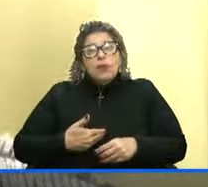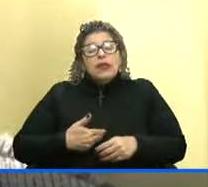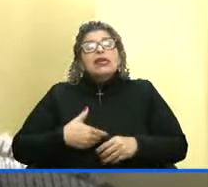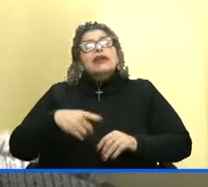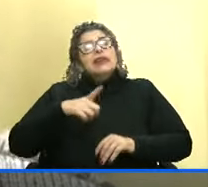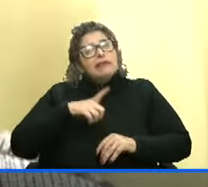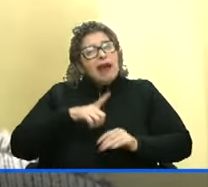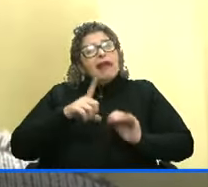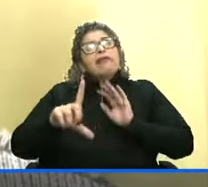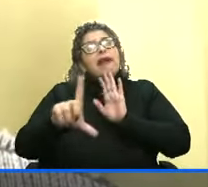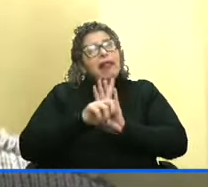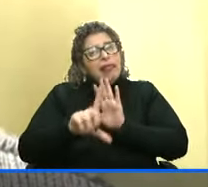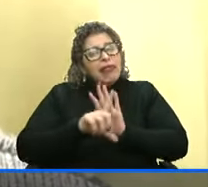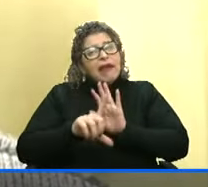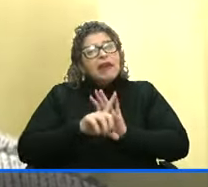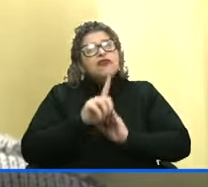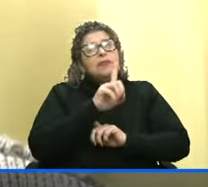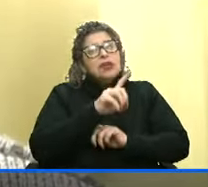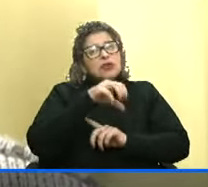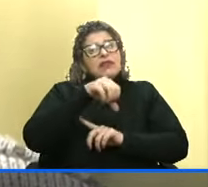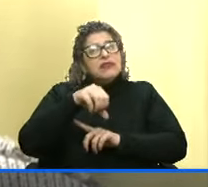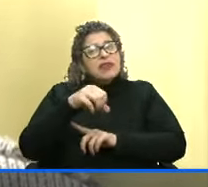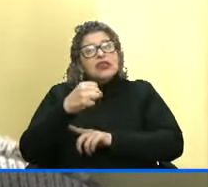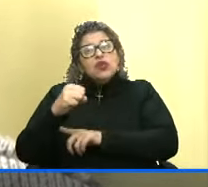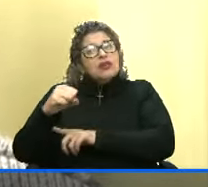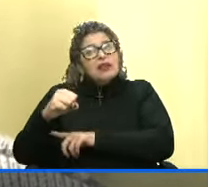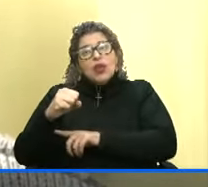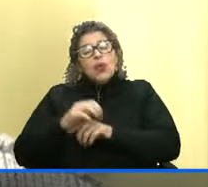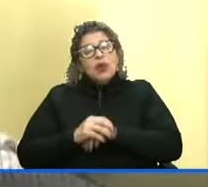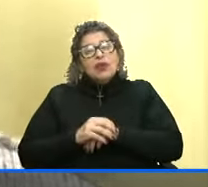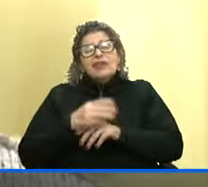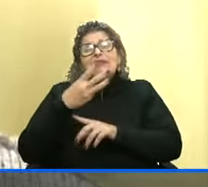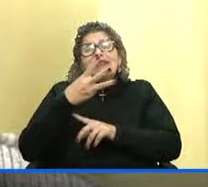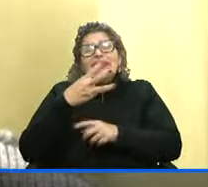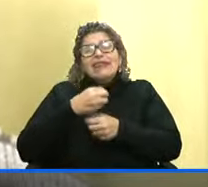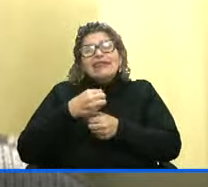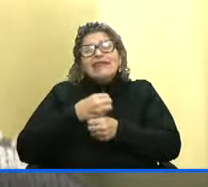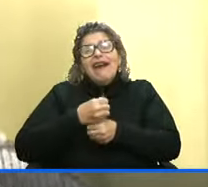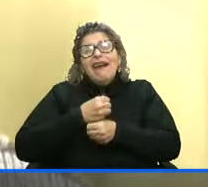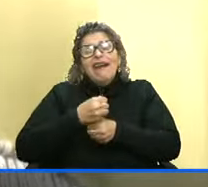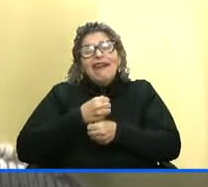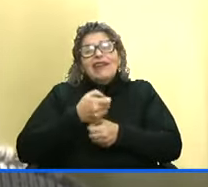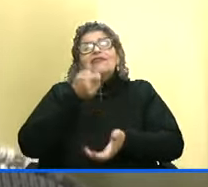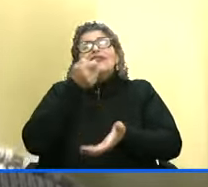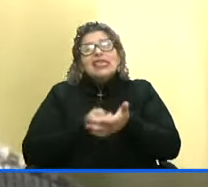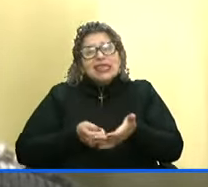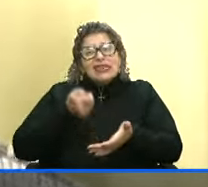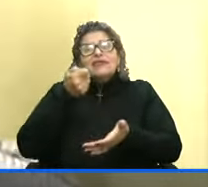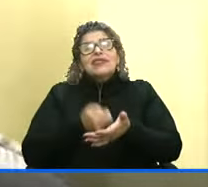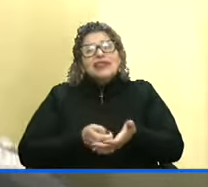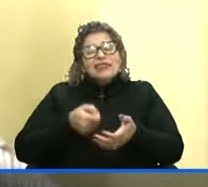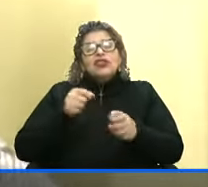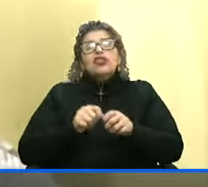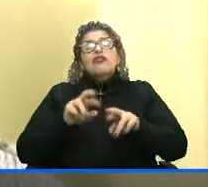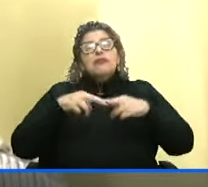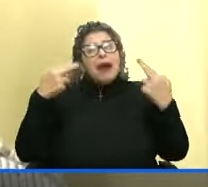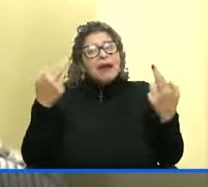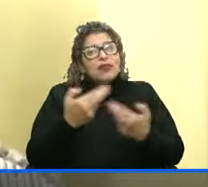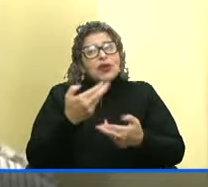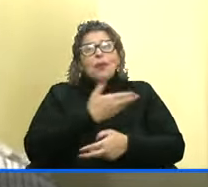desde 88. Portanto, é uma batalha de mais de 3 décadas que a gente hoje está tendo que fazer de novo uma reunião, uma